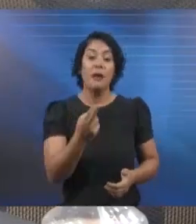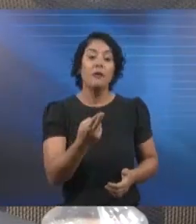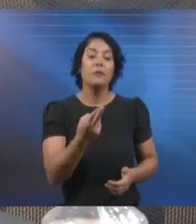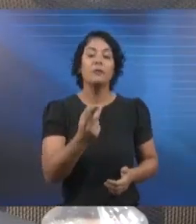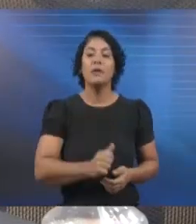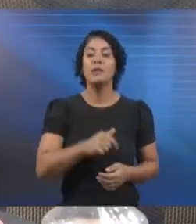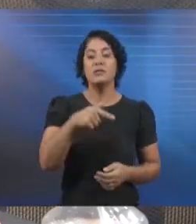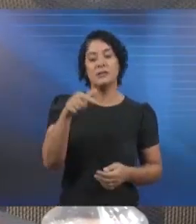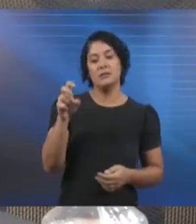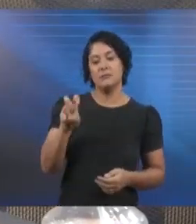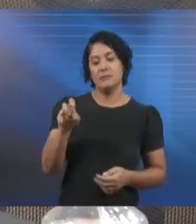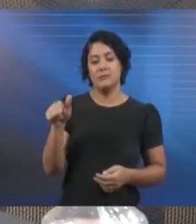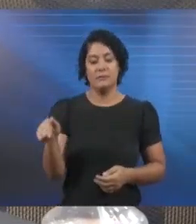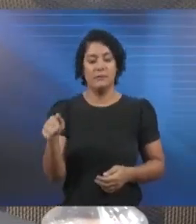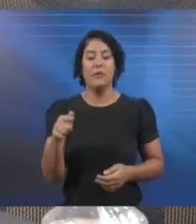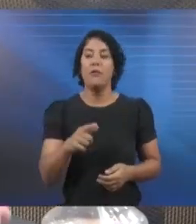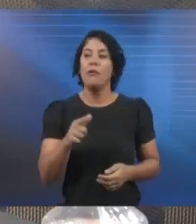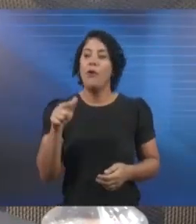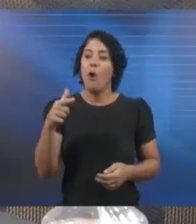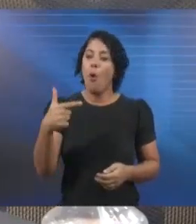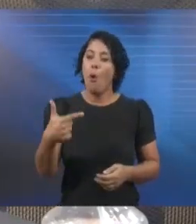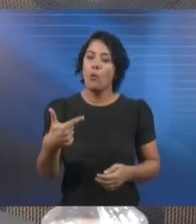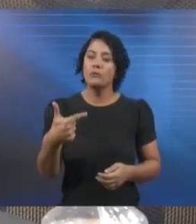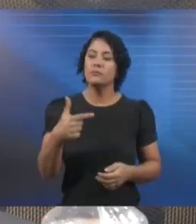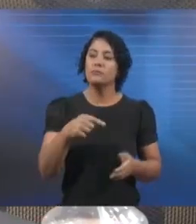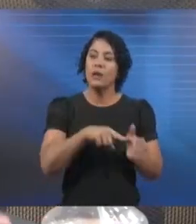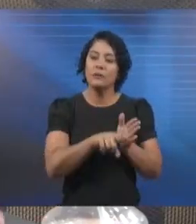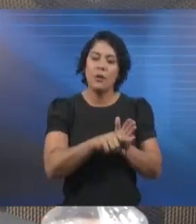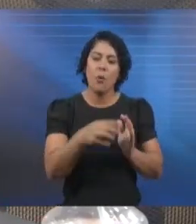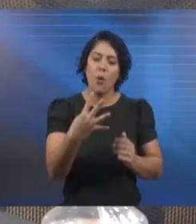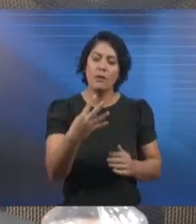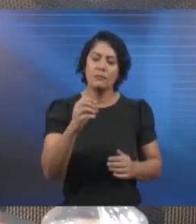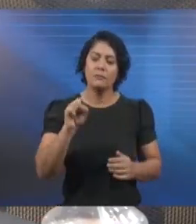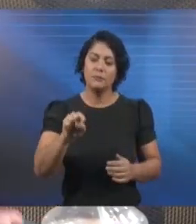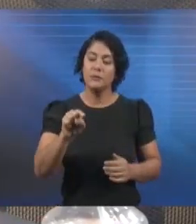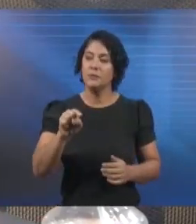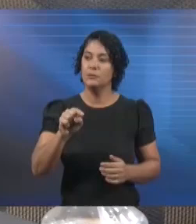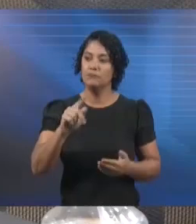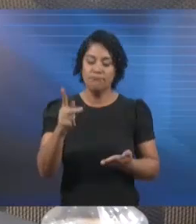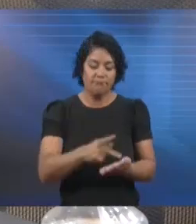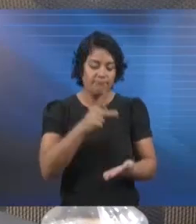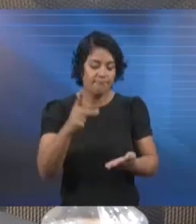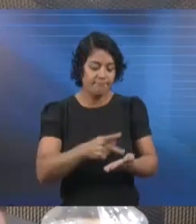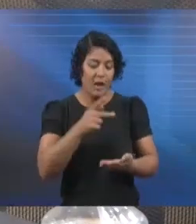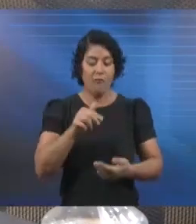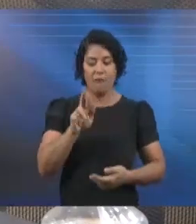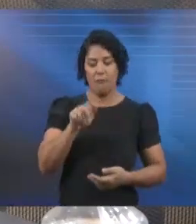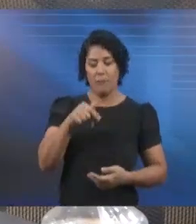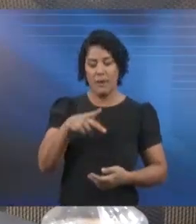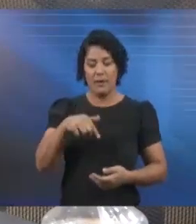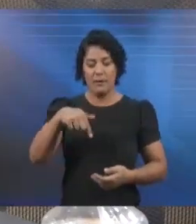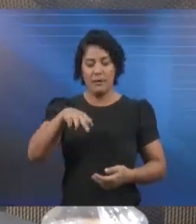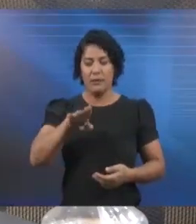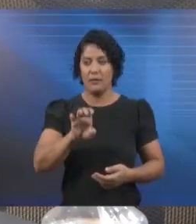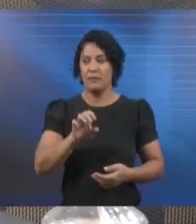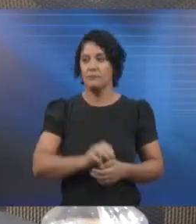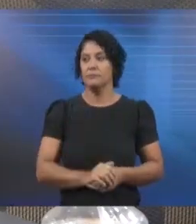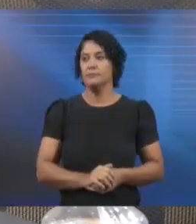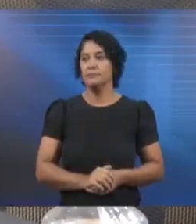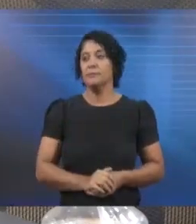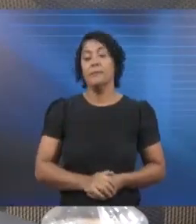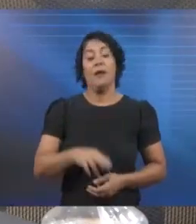questionamentos e um documento de mais de 4.000 páginas produzido pela funpec que é uma fundação da Universidade